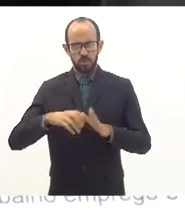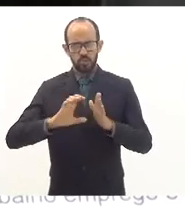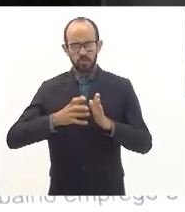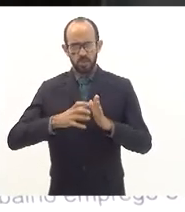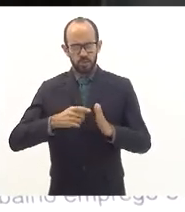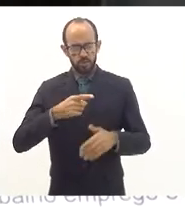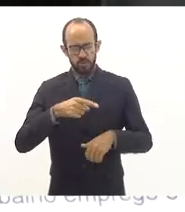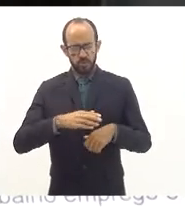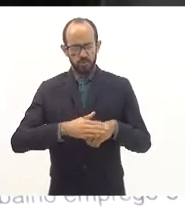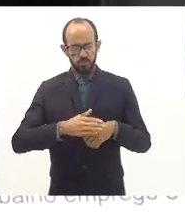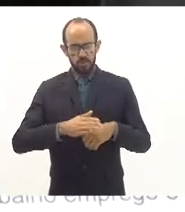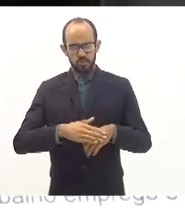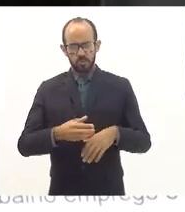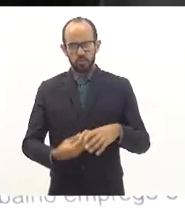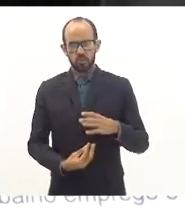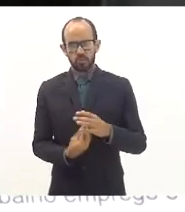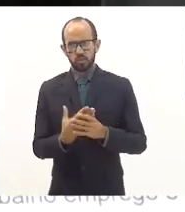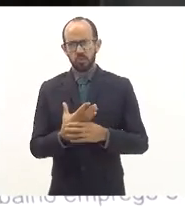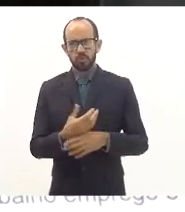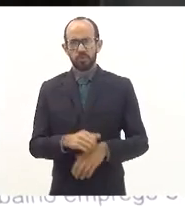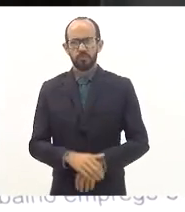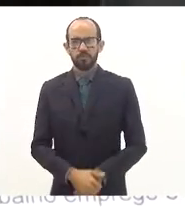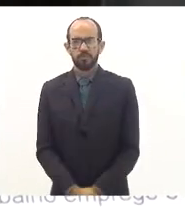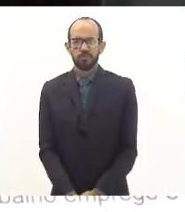tinha fundado, o Partido Democrático Trabalhista.